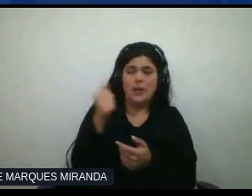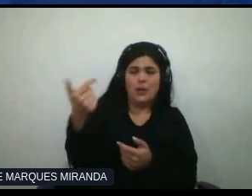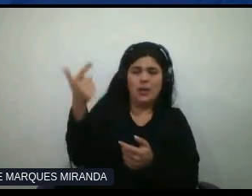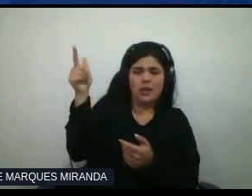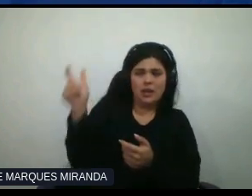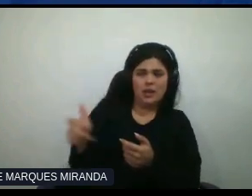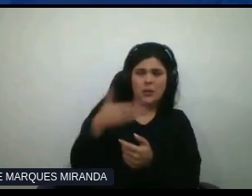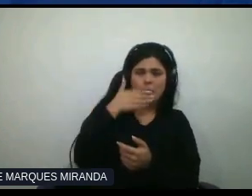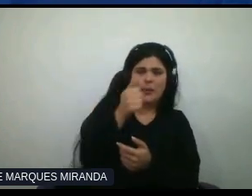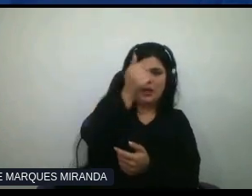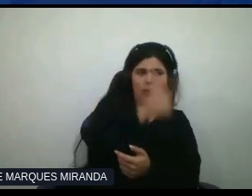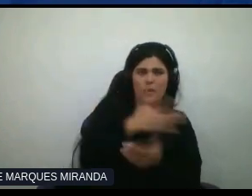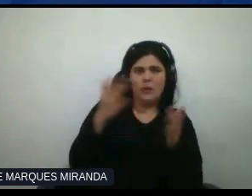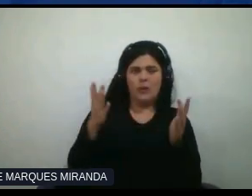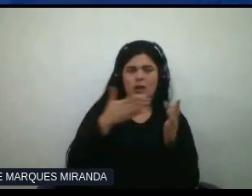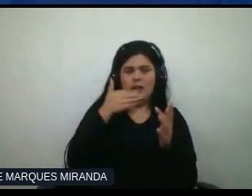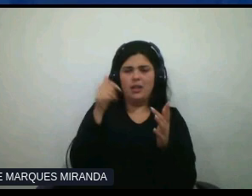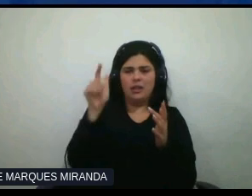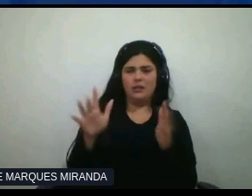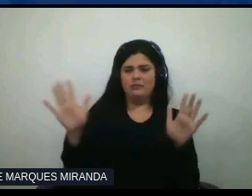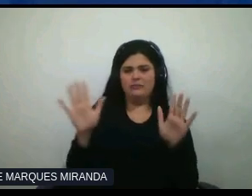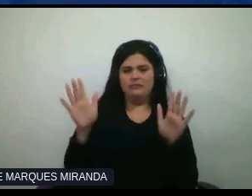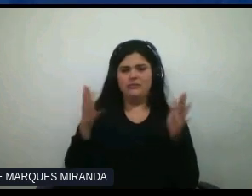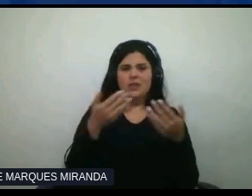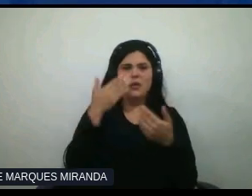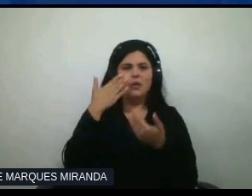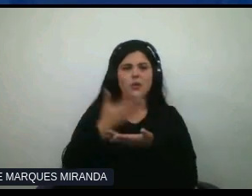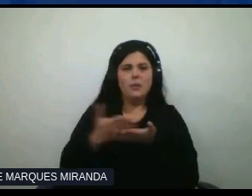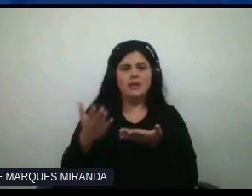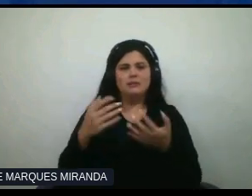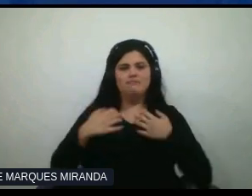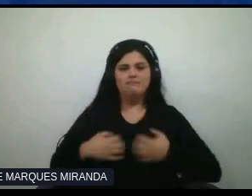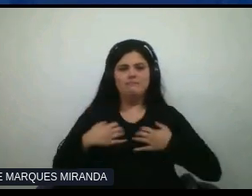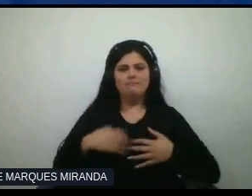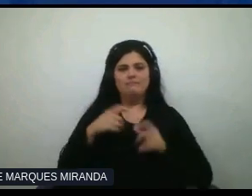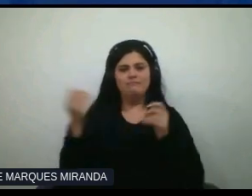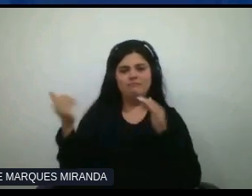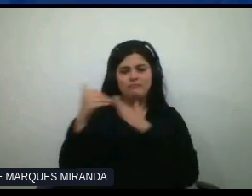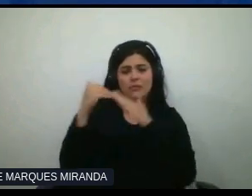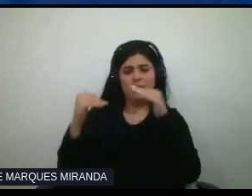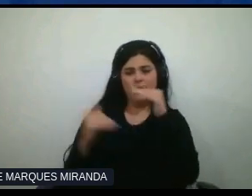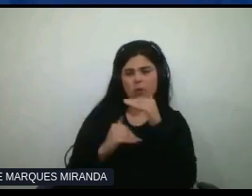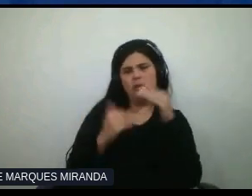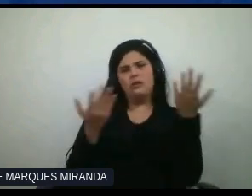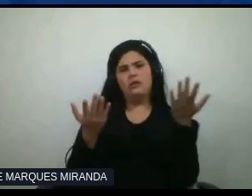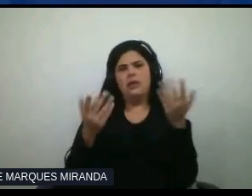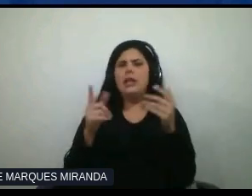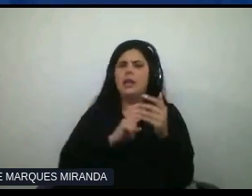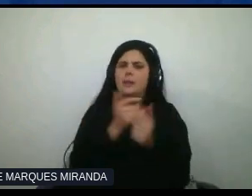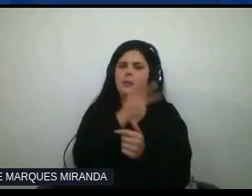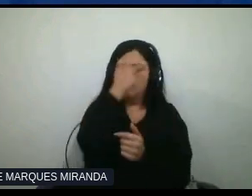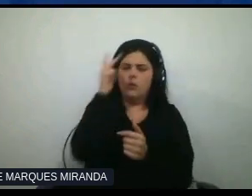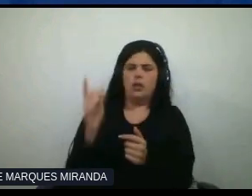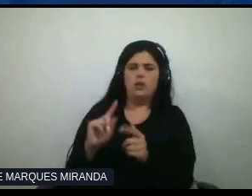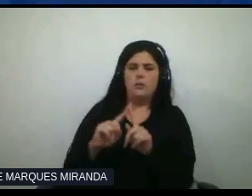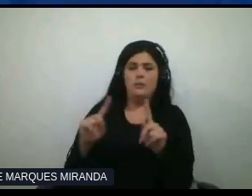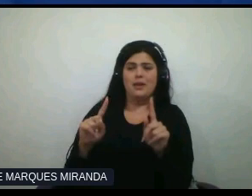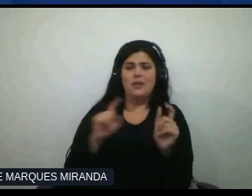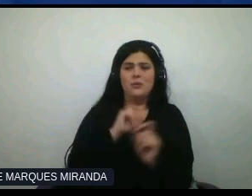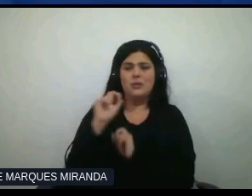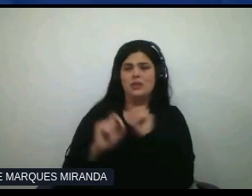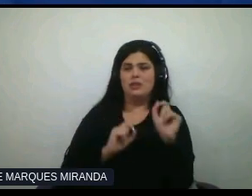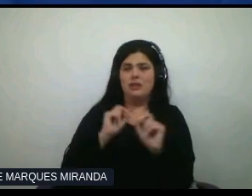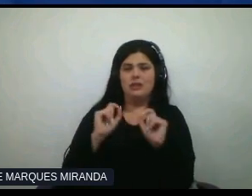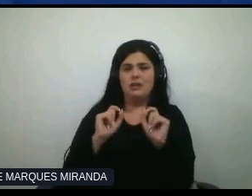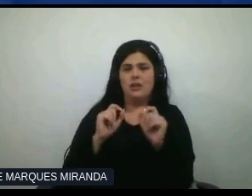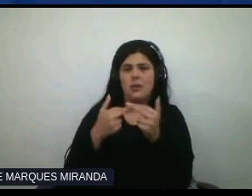ali, ela é melhor. A gente já vai com o pé atrás porque a gente se sente inferior. Óbvio, gente, há exceções, tá? Mas isso aqui são